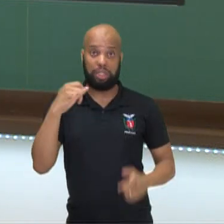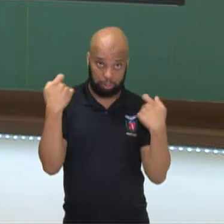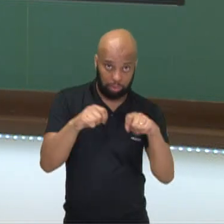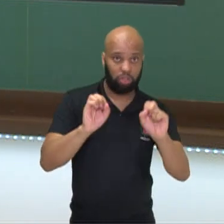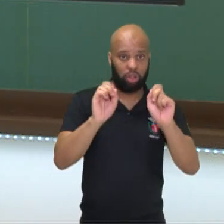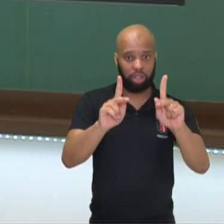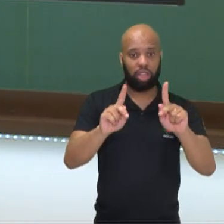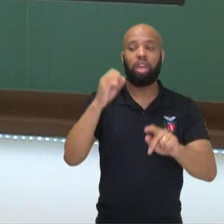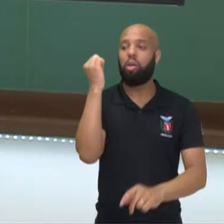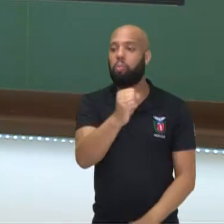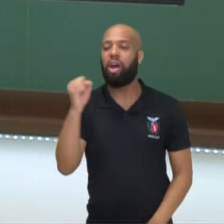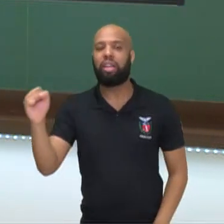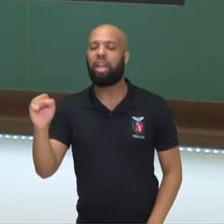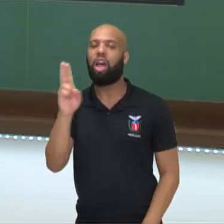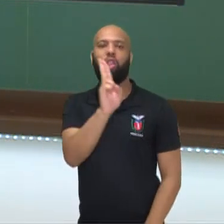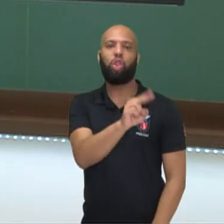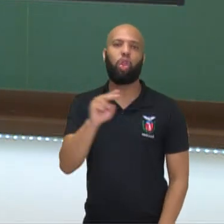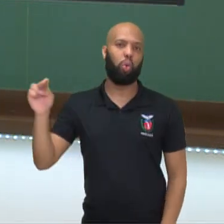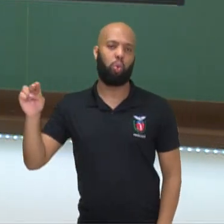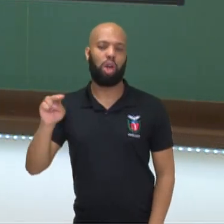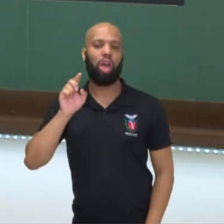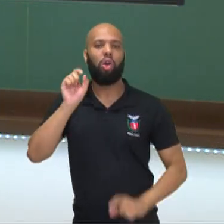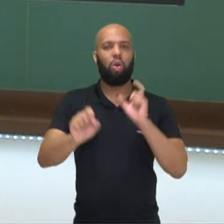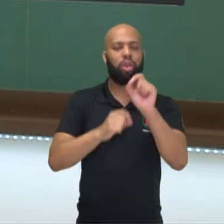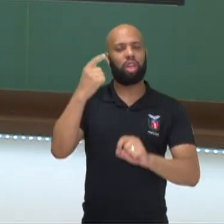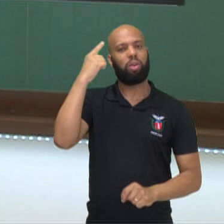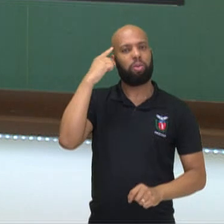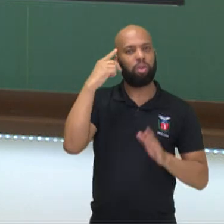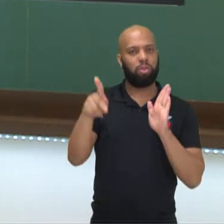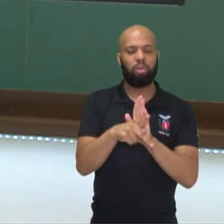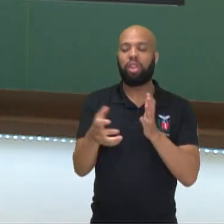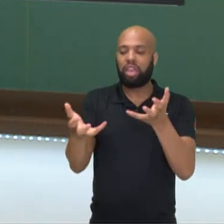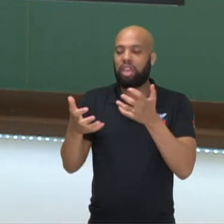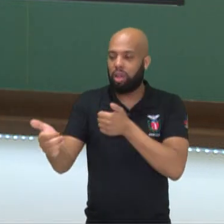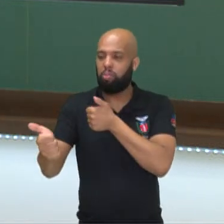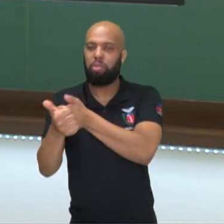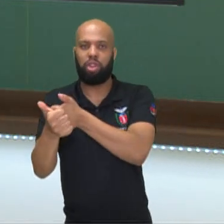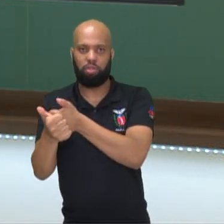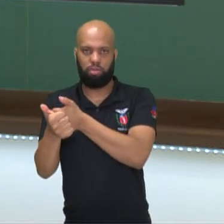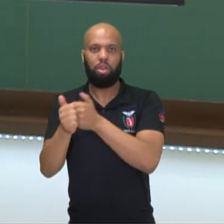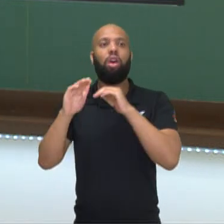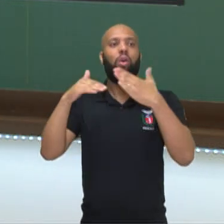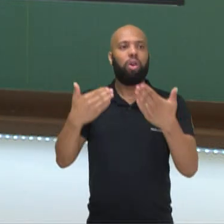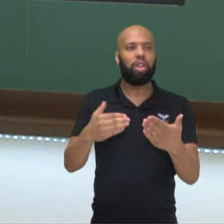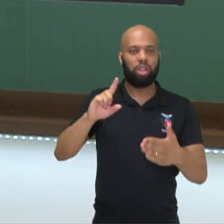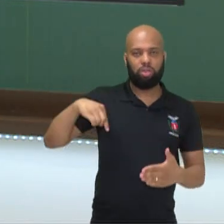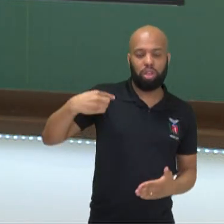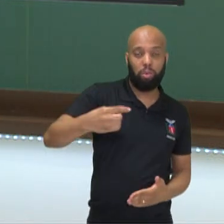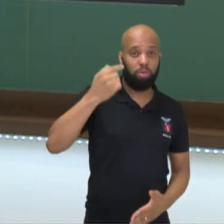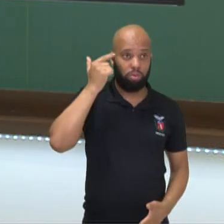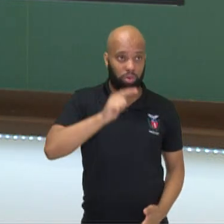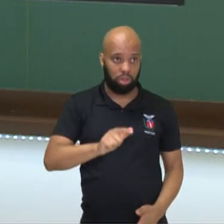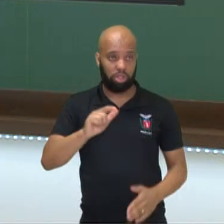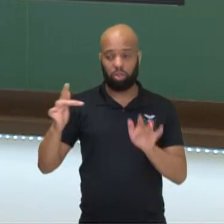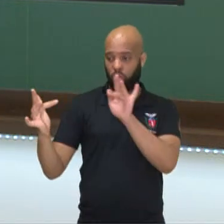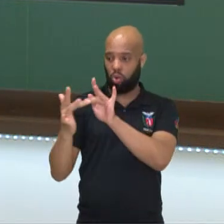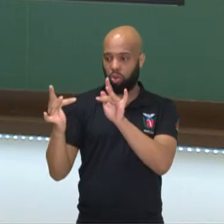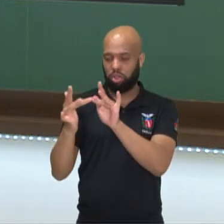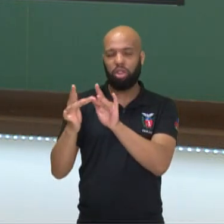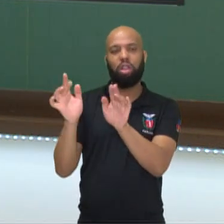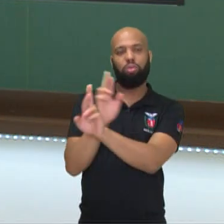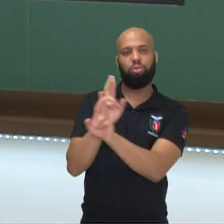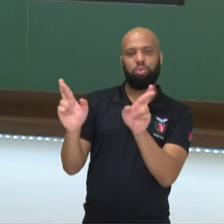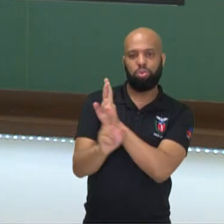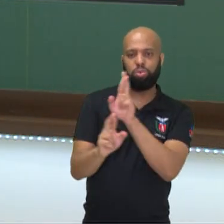preciso, matar nunca. Essa é a ideia da aproximação. Depois, então, de estabelecido o contato, o